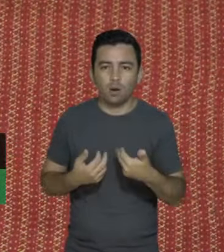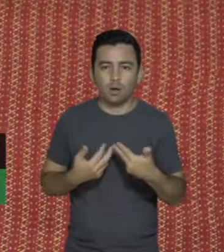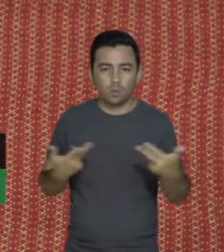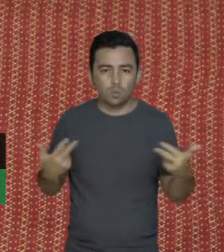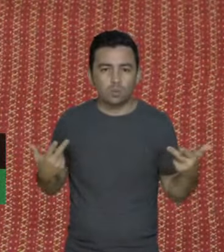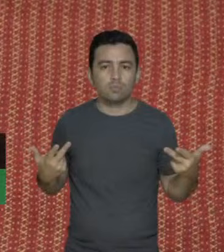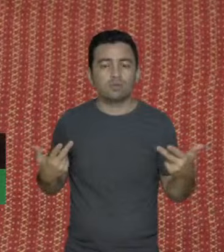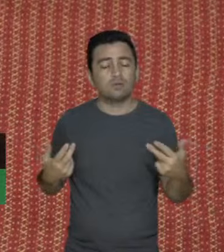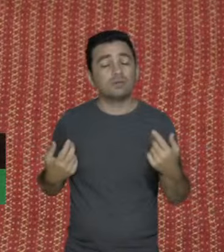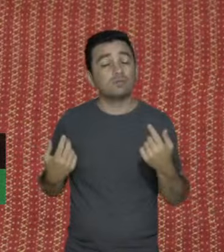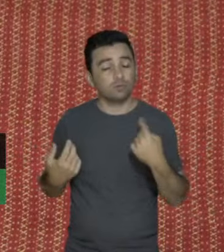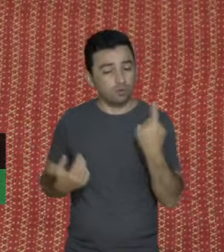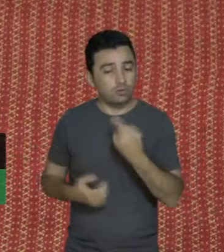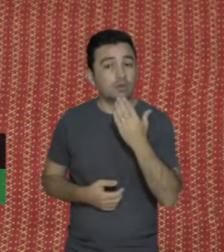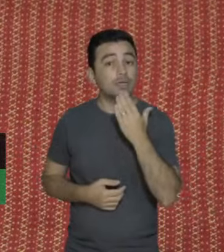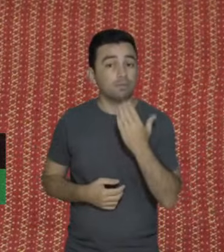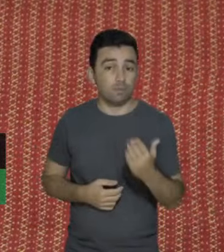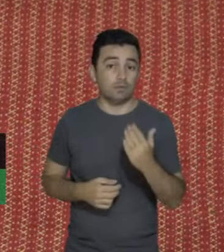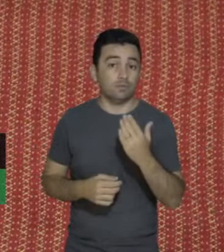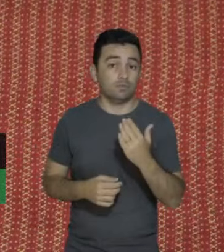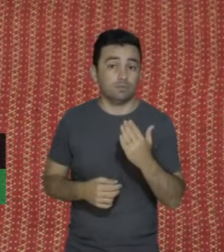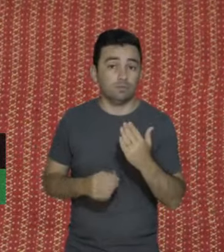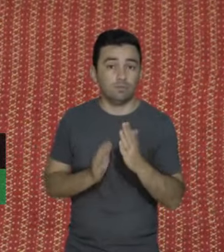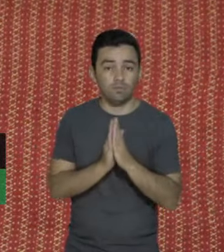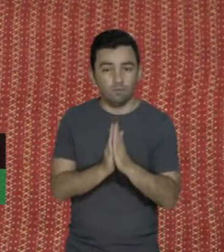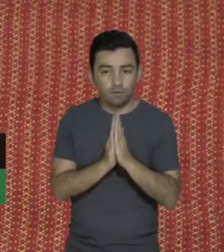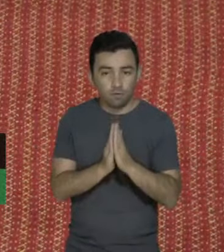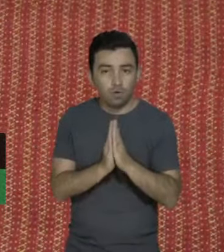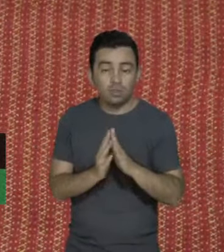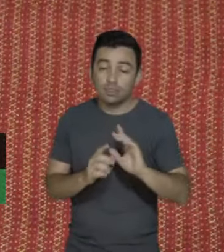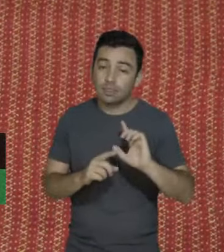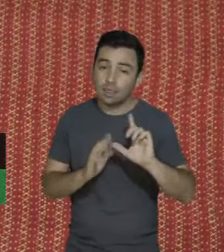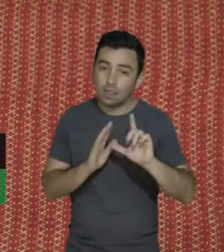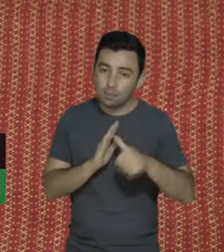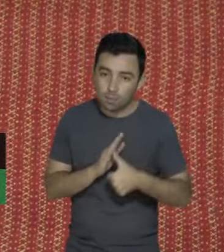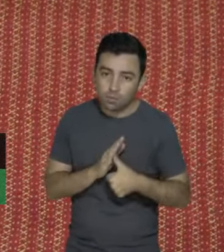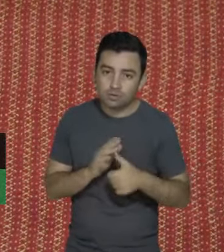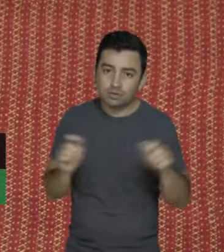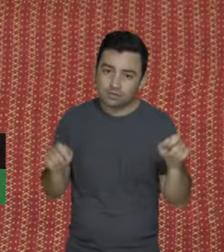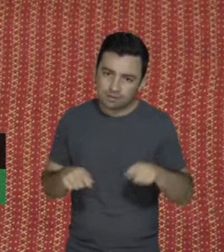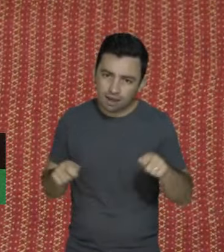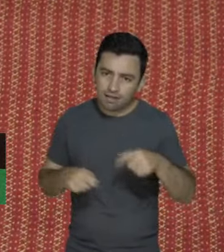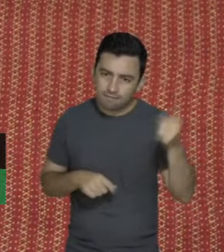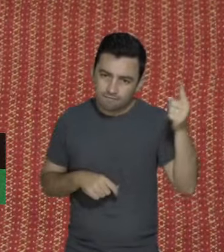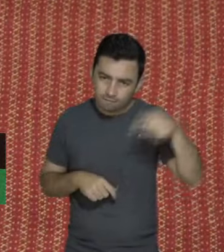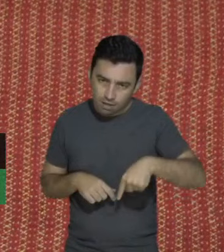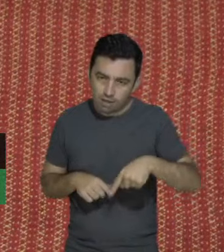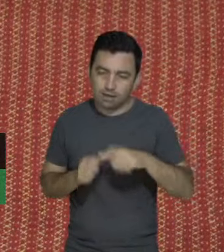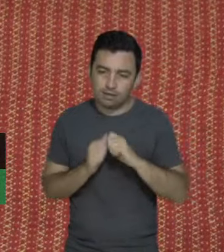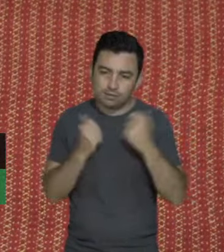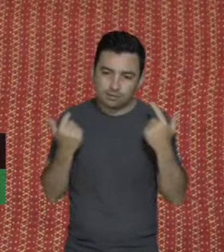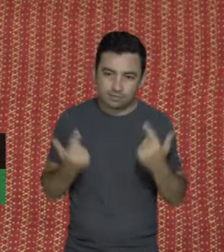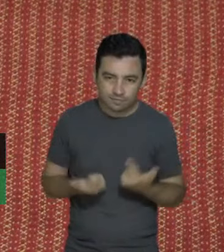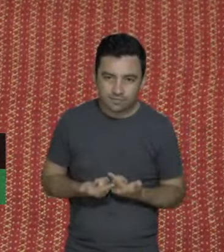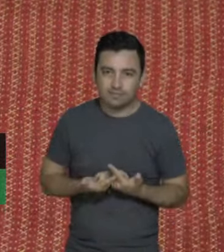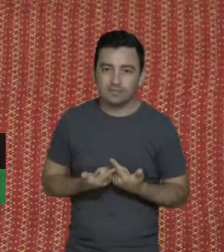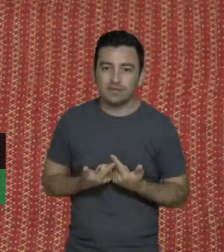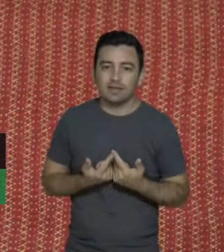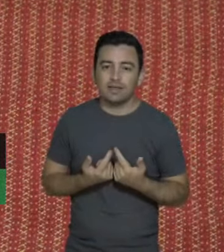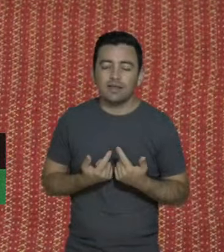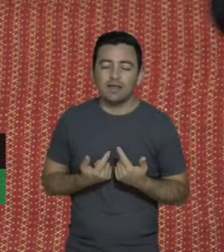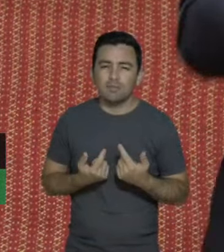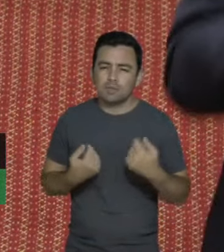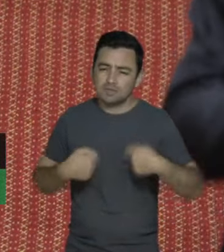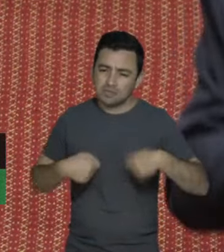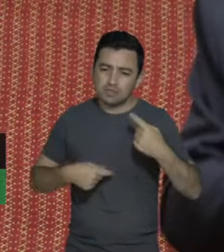a gente tá fazendo esse requerimento aí para que a gente possa numa próxima oportunidade trazer para dentro dessa casa Celeste que a gente discutir essas políticas